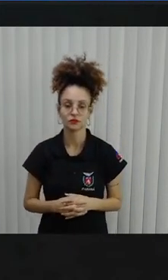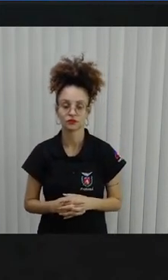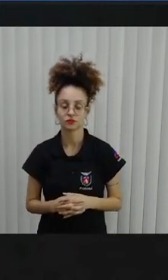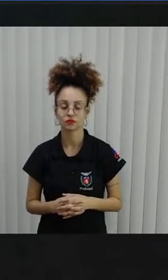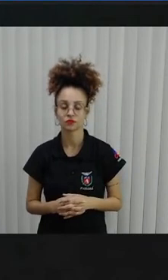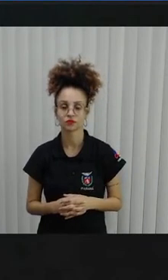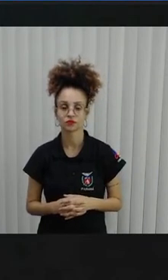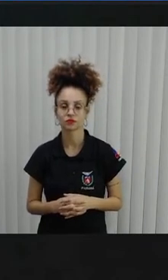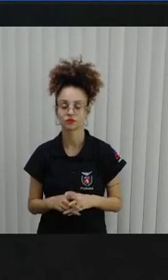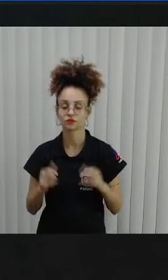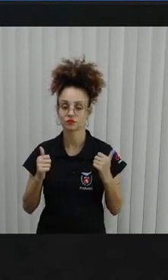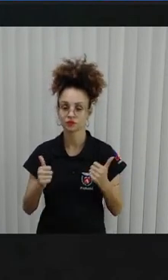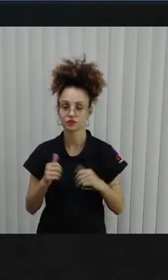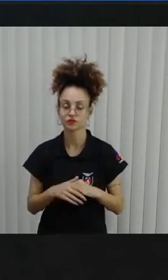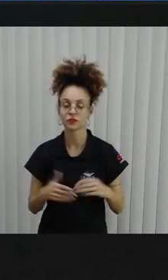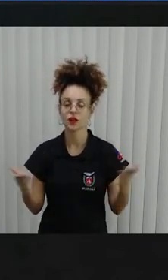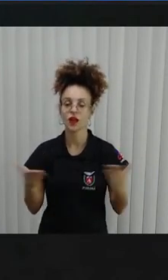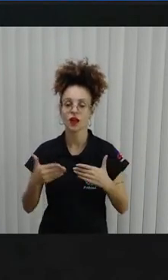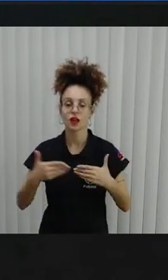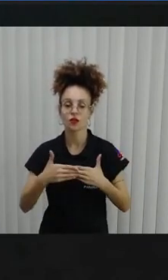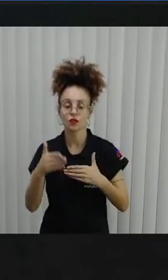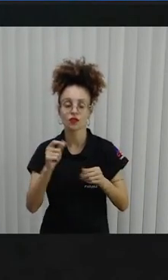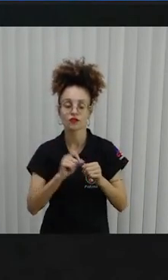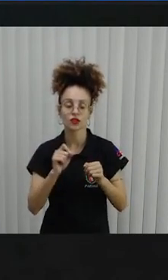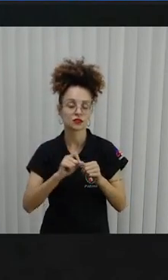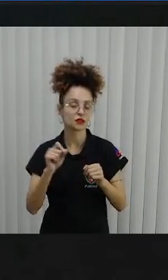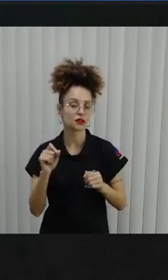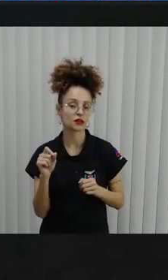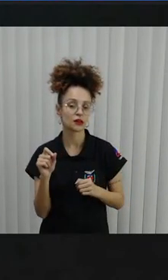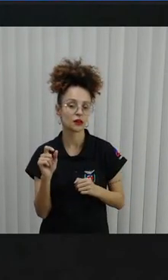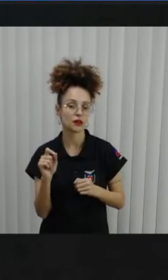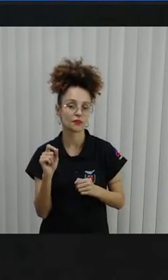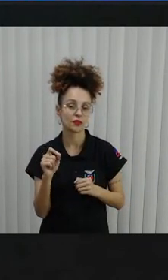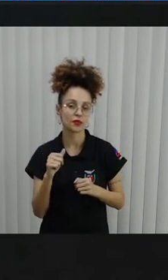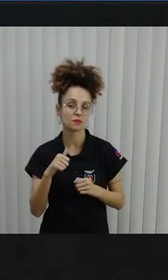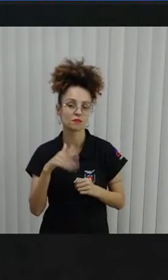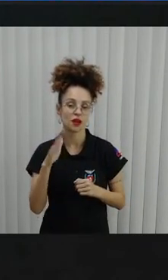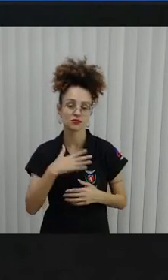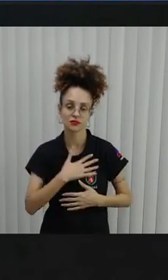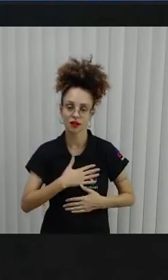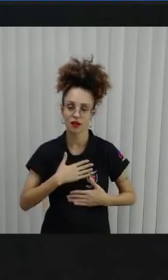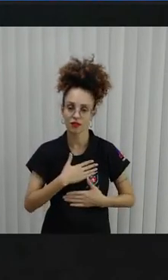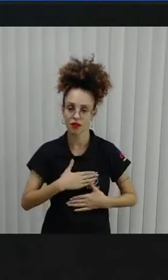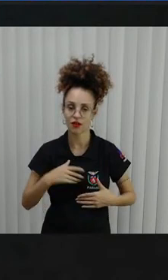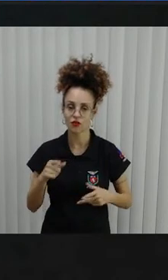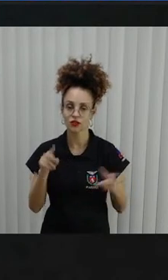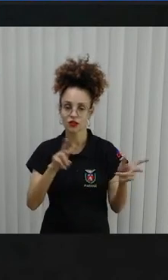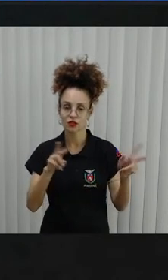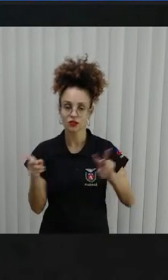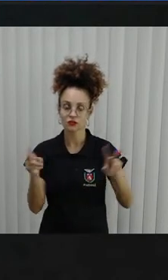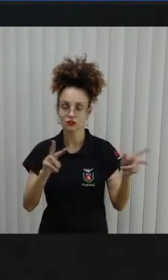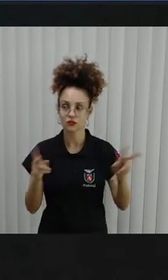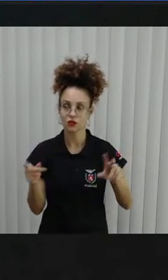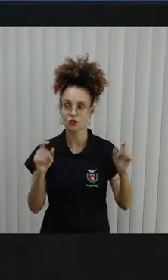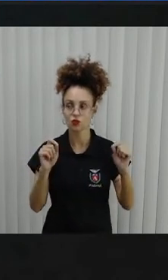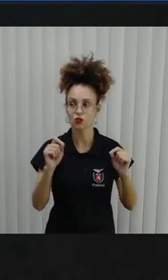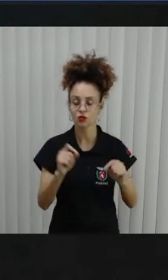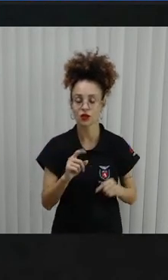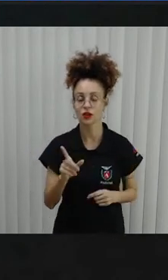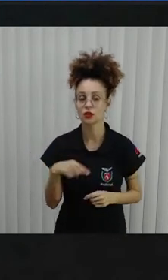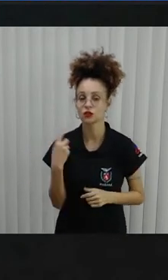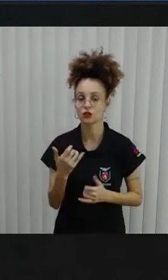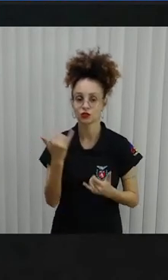sempre. Beleza. O que eu vou fazer para ficar um pouquinho... mais agradável essa transição é assim, quando o nosso